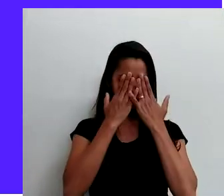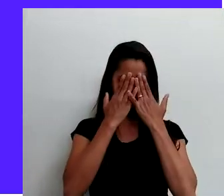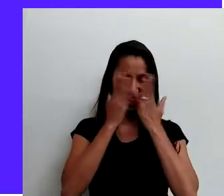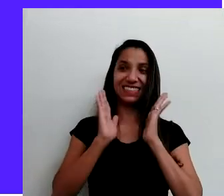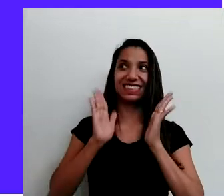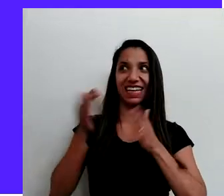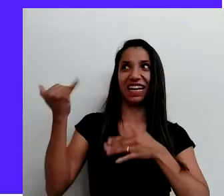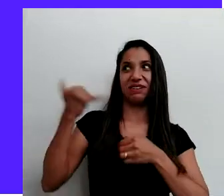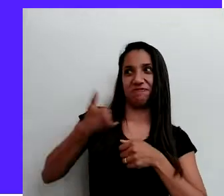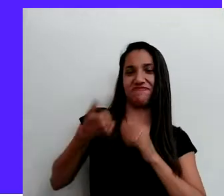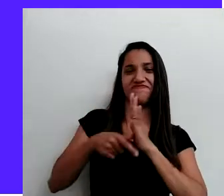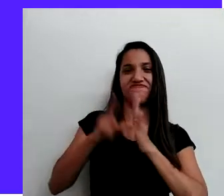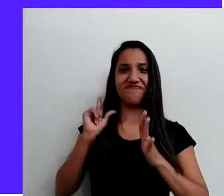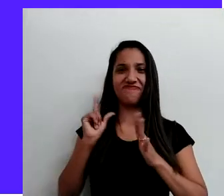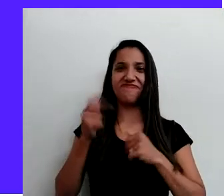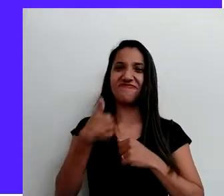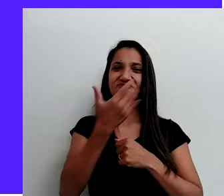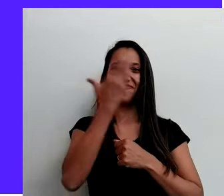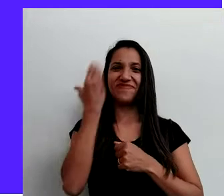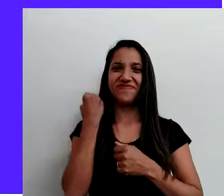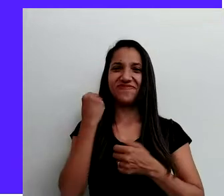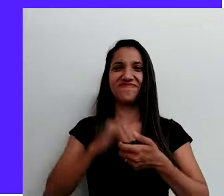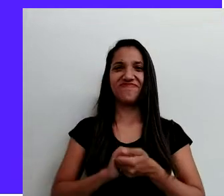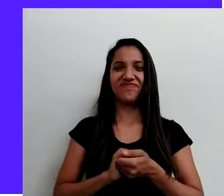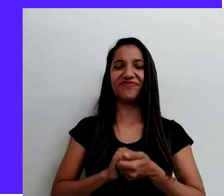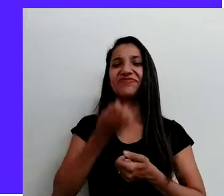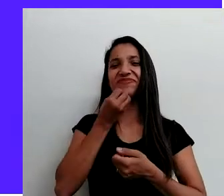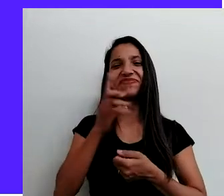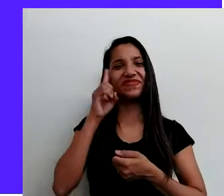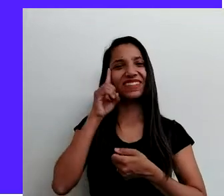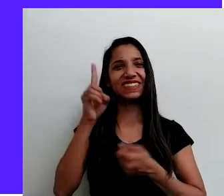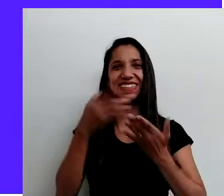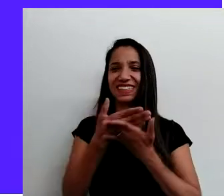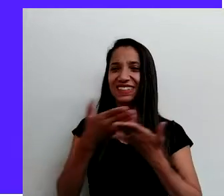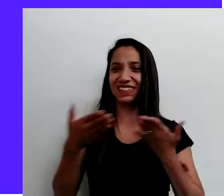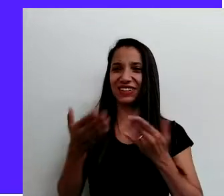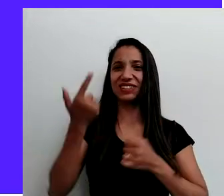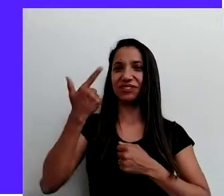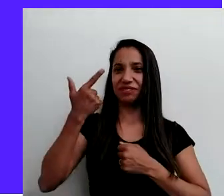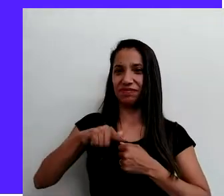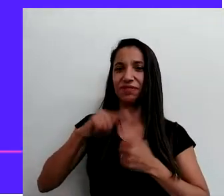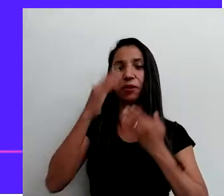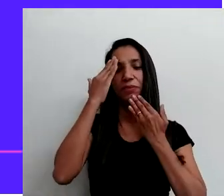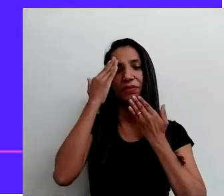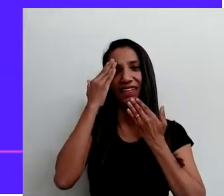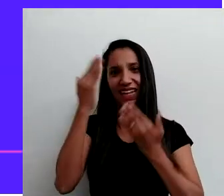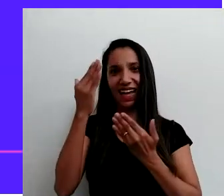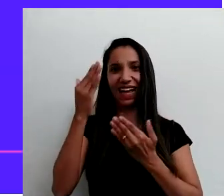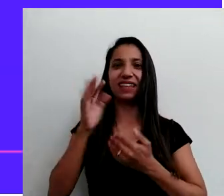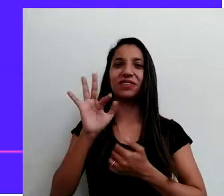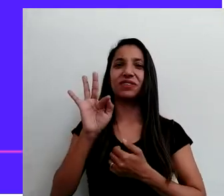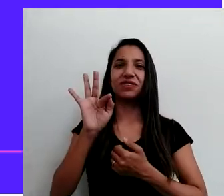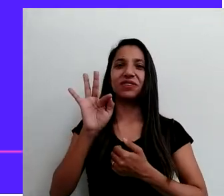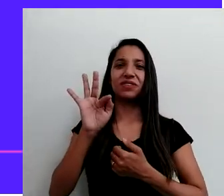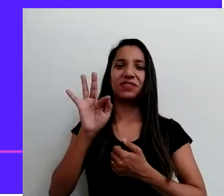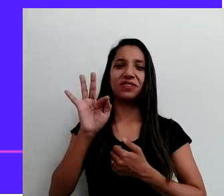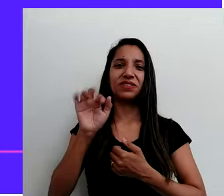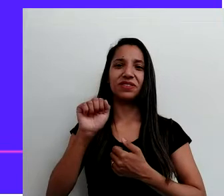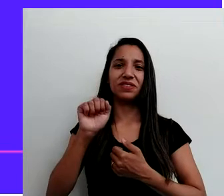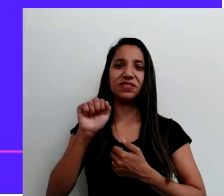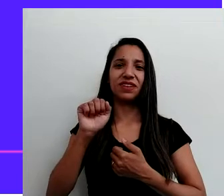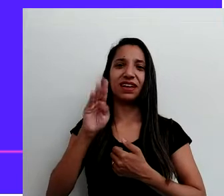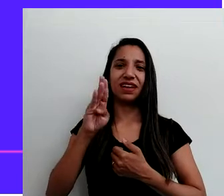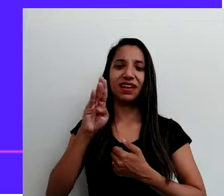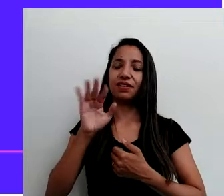lá. Bom dia para todo mundo de novo. Obrigada, Fábio. É uma mesa de celebração, né? Entre essas mulheres aqui que